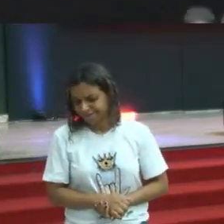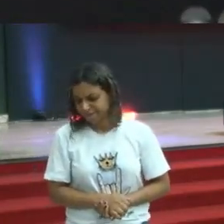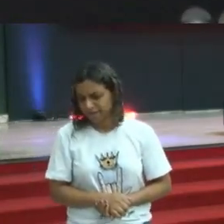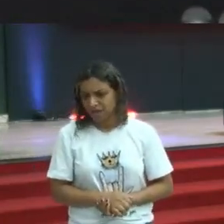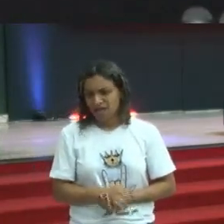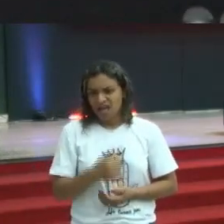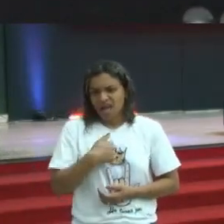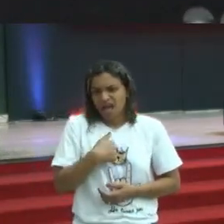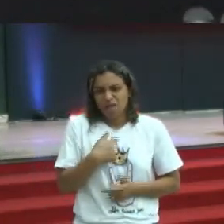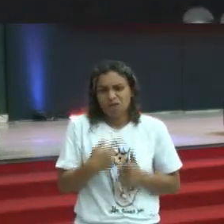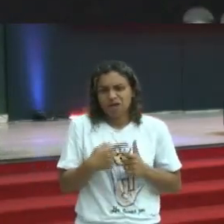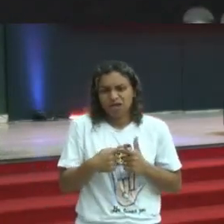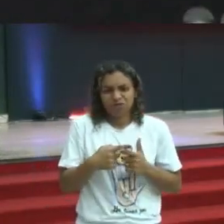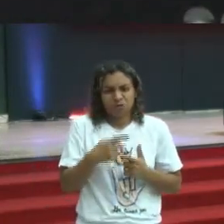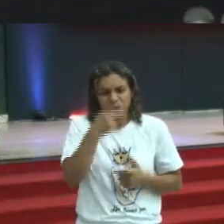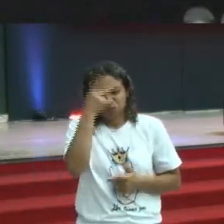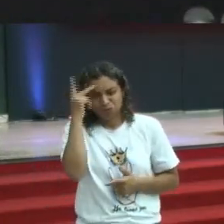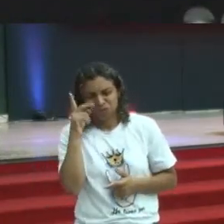o meu temperamento.